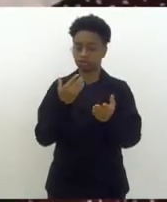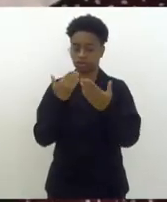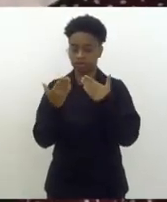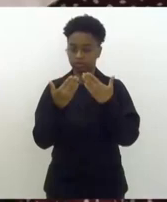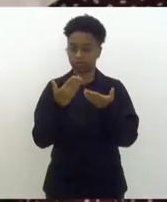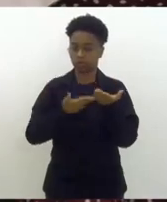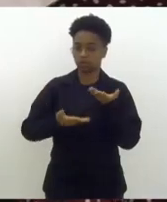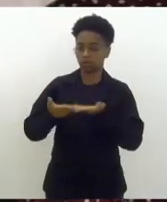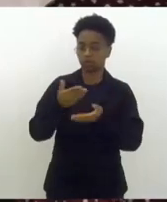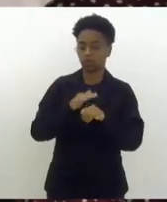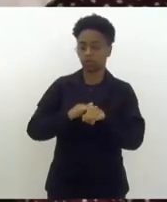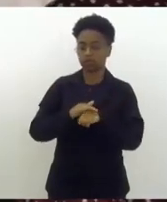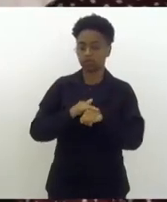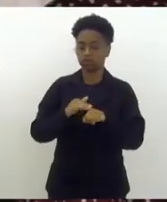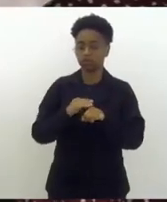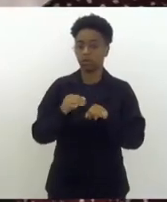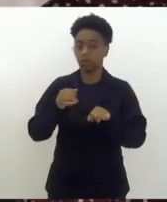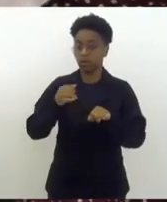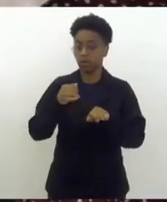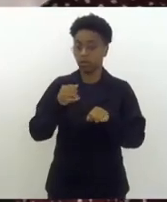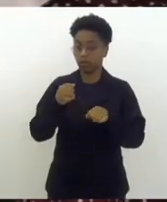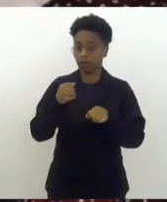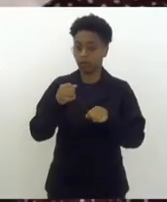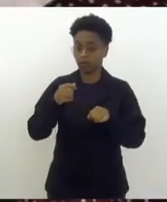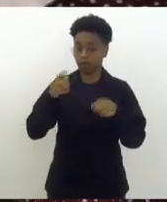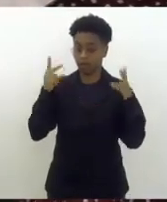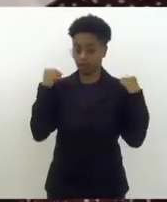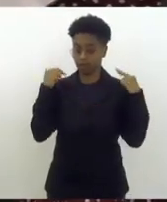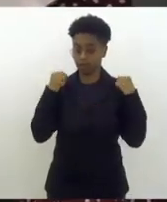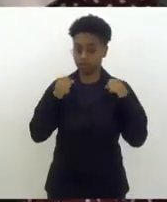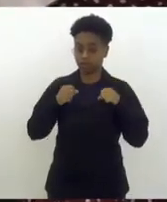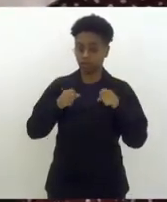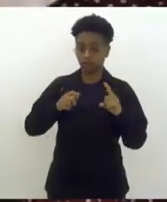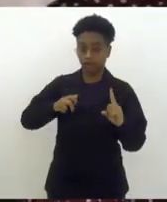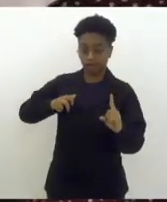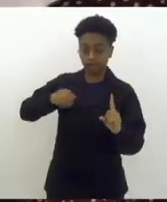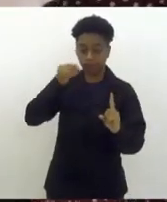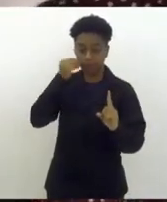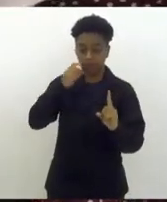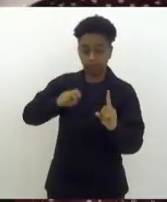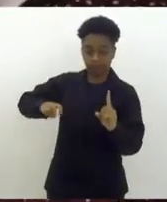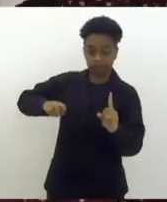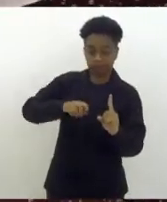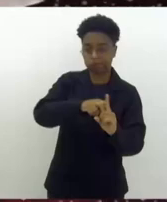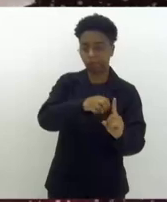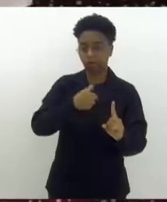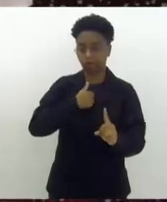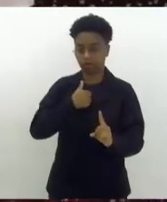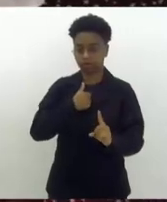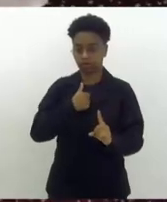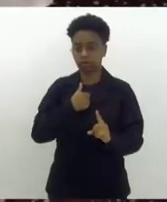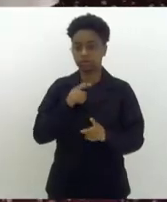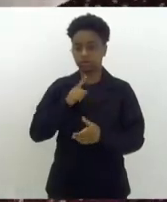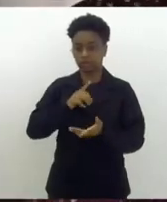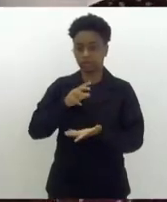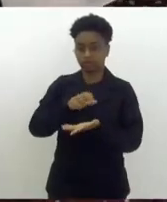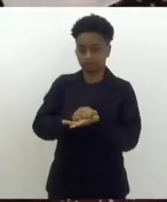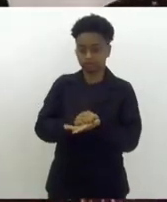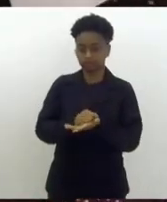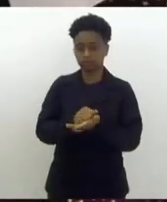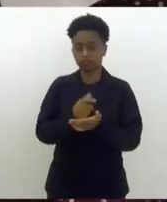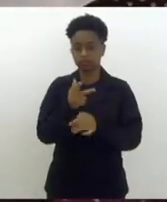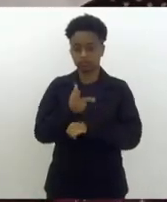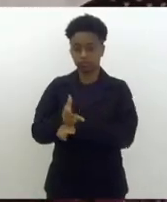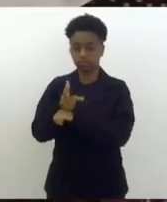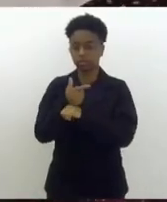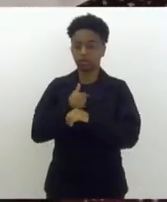e o motorista arrancou com o carro Mirando em mim para que me atropelasse tudo filmado e registrado eu entrei no meu carro